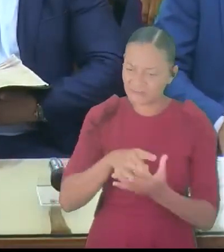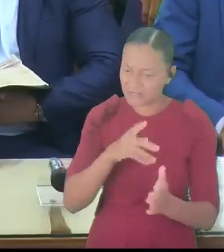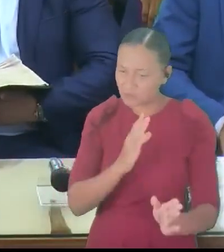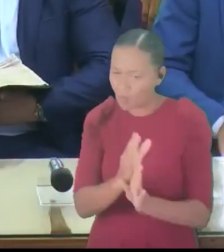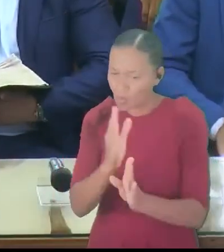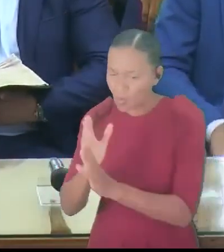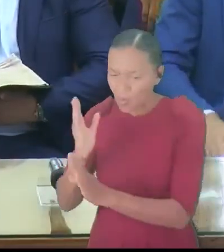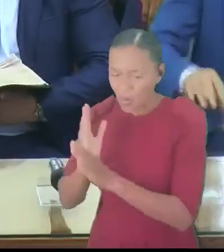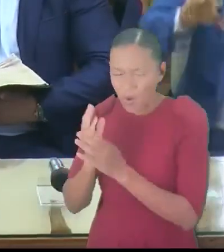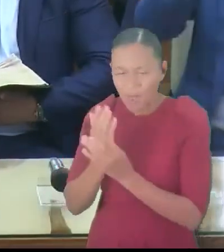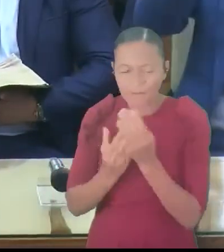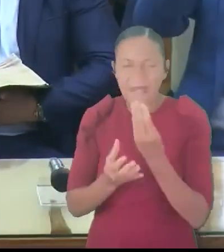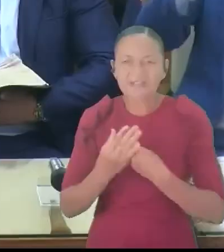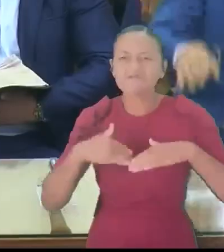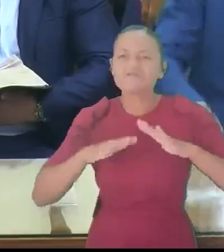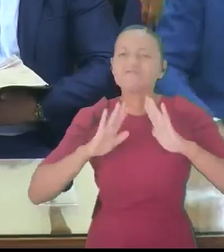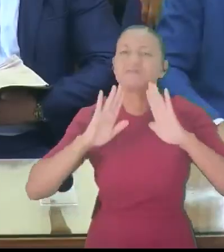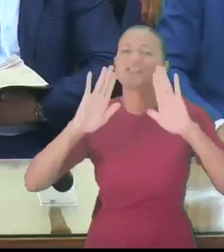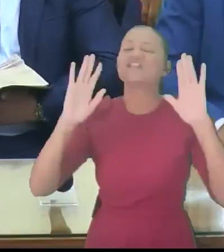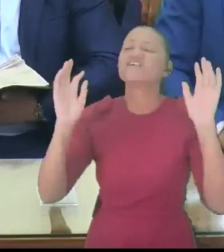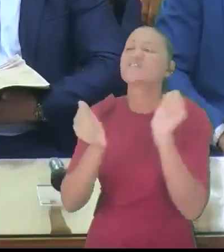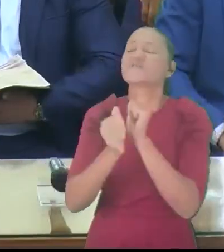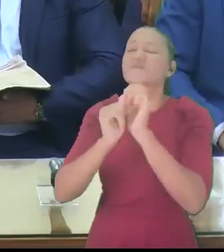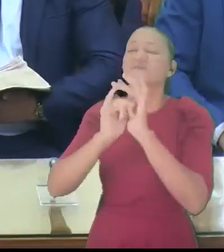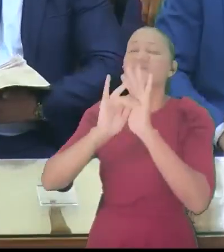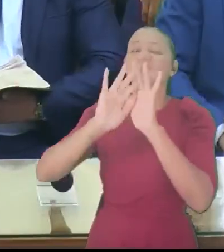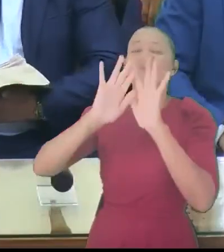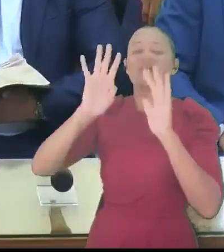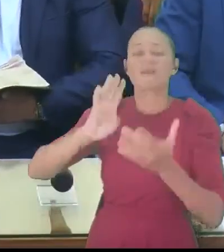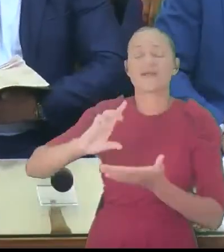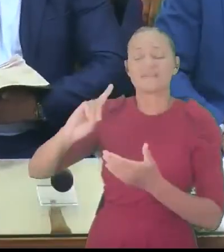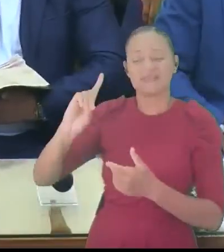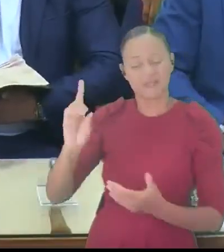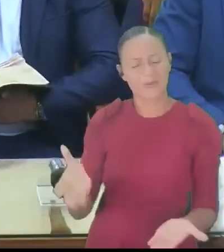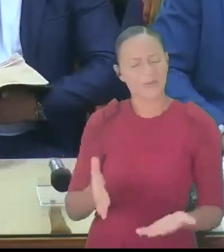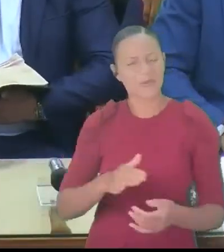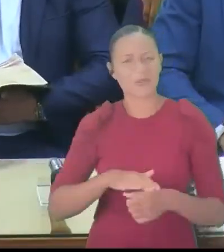descobertas, levante a mão e dê glória para Deus nesta noite.